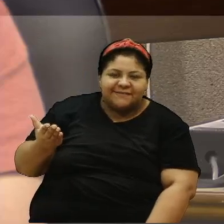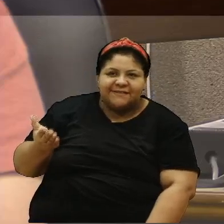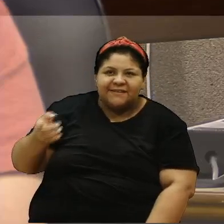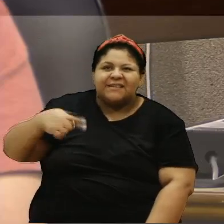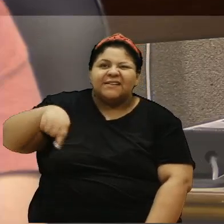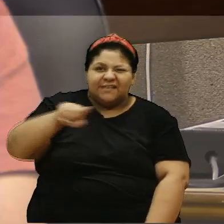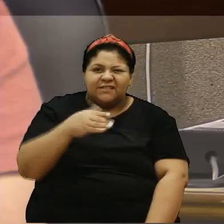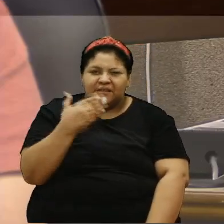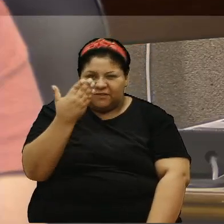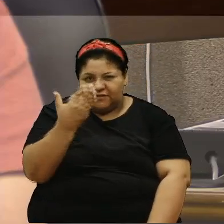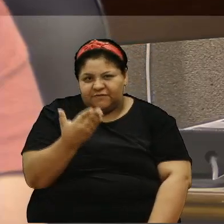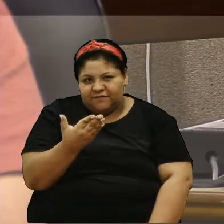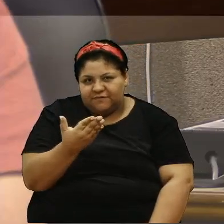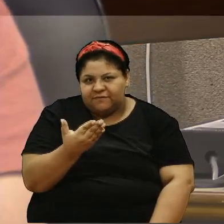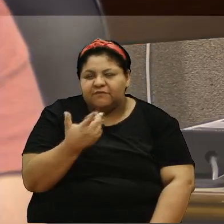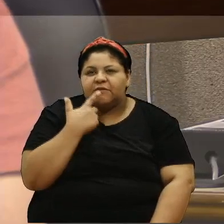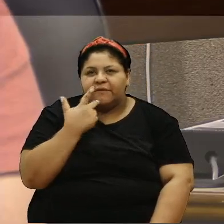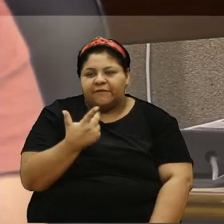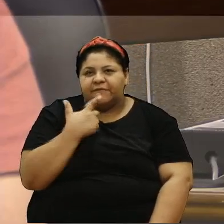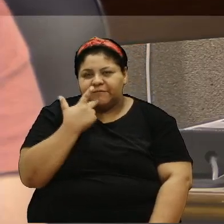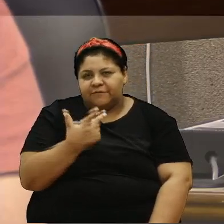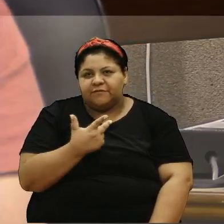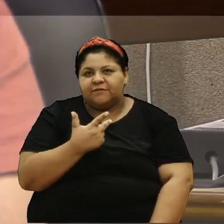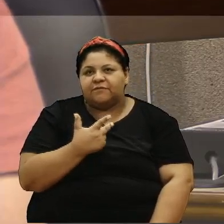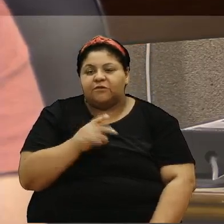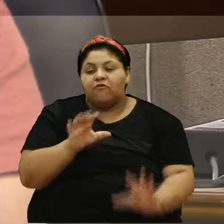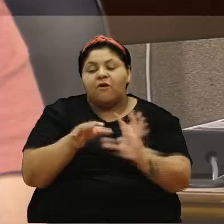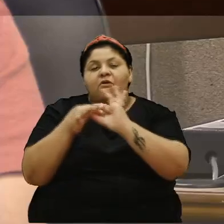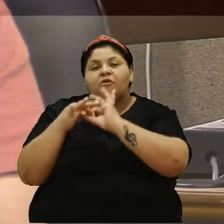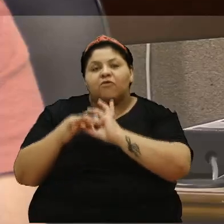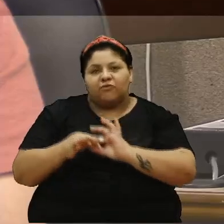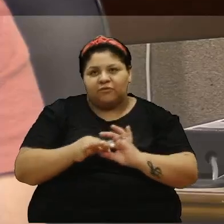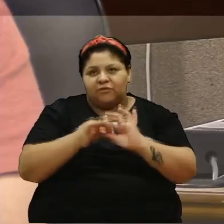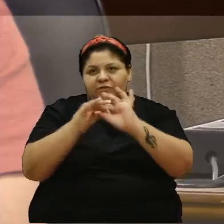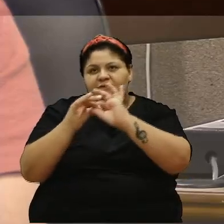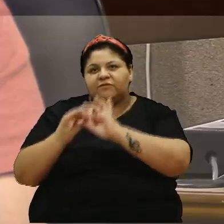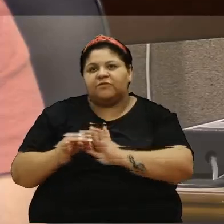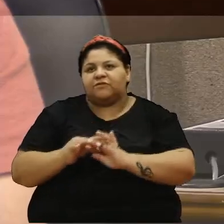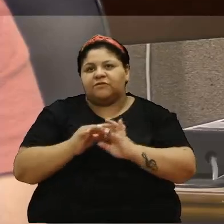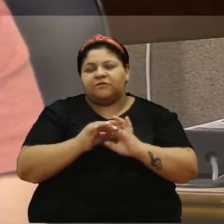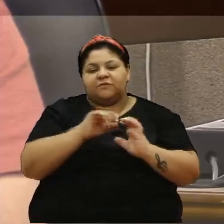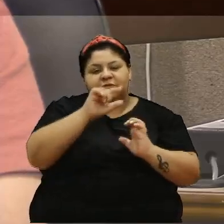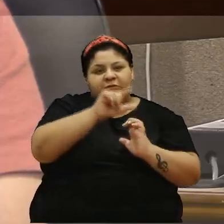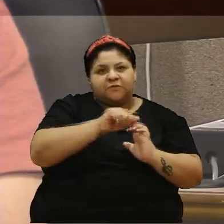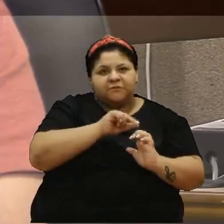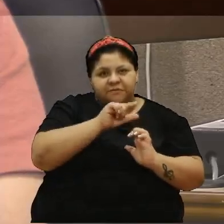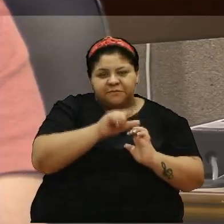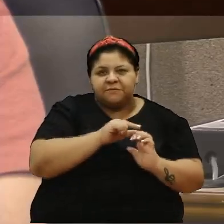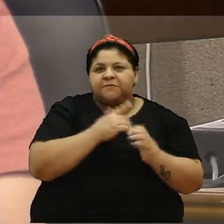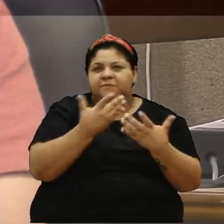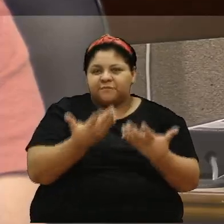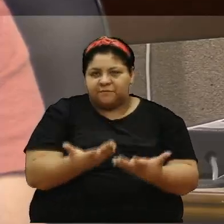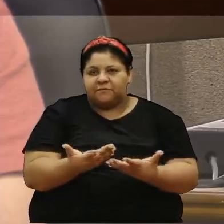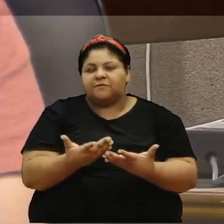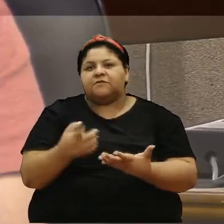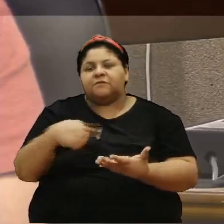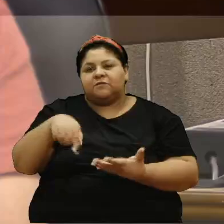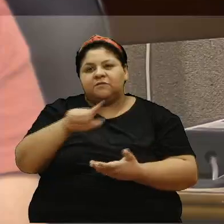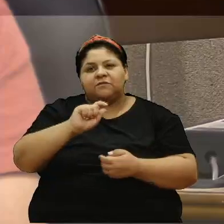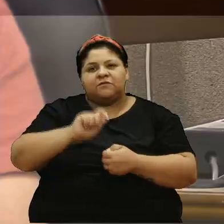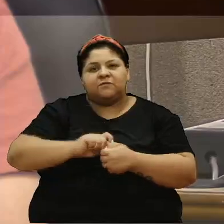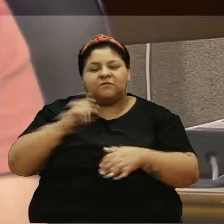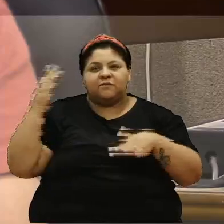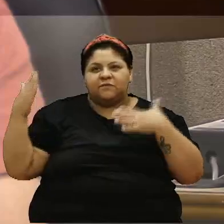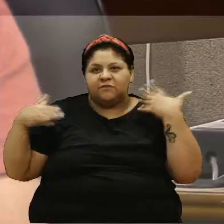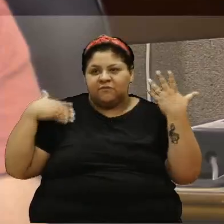que a senhora citou foi a união desses empresários, desses empreendedores, para fazer o